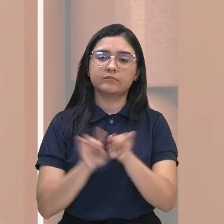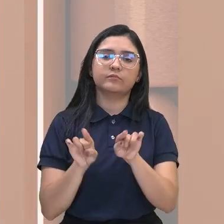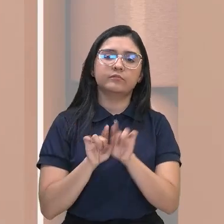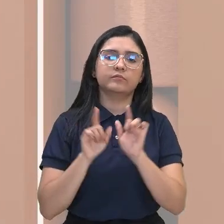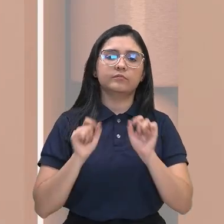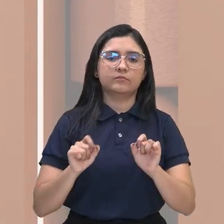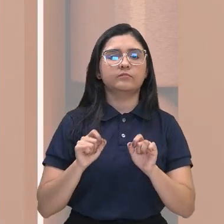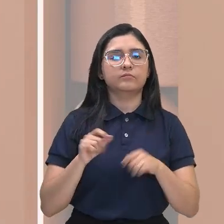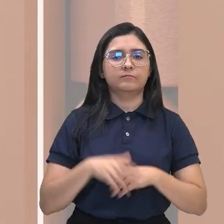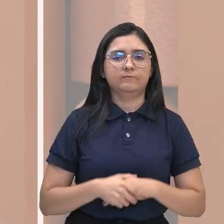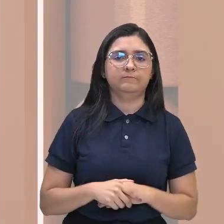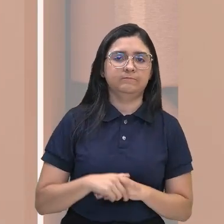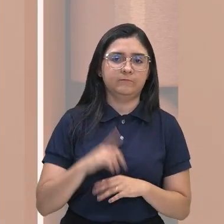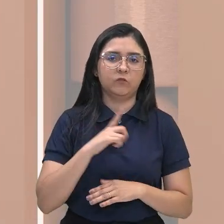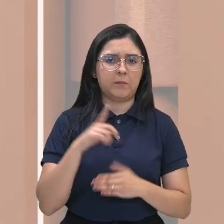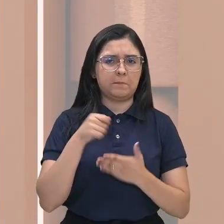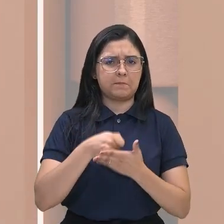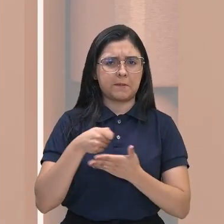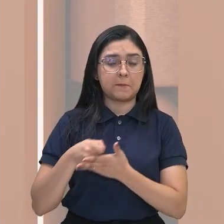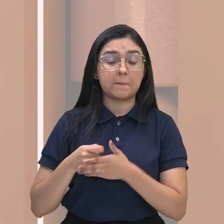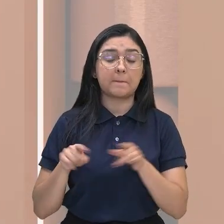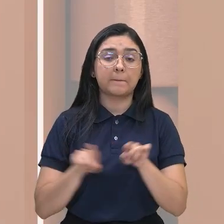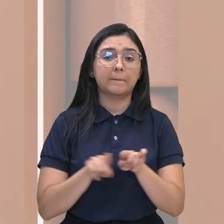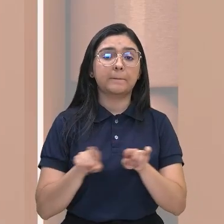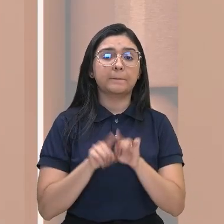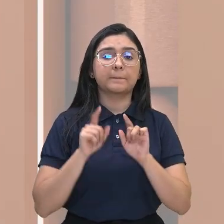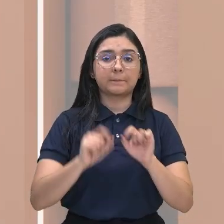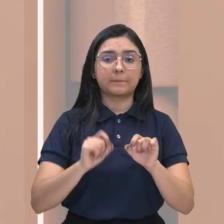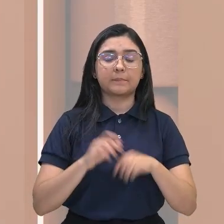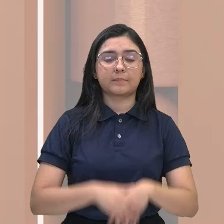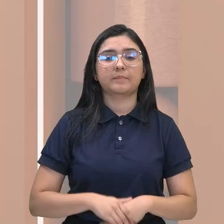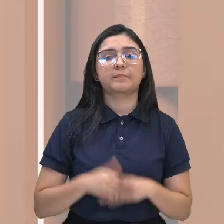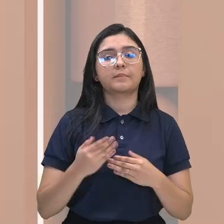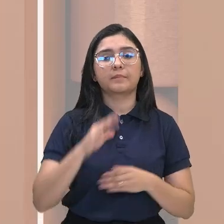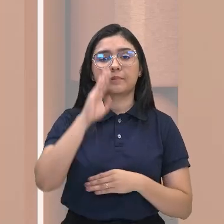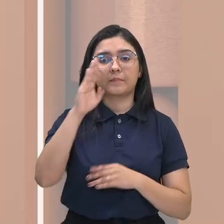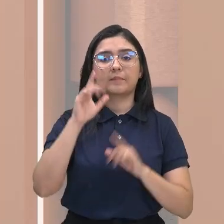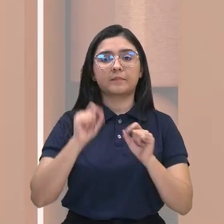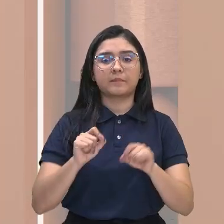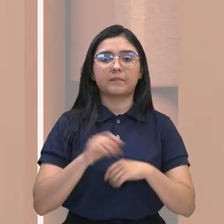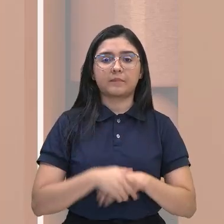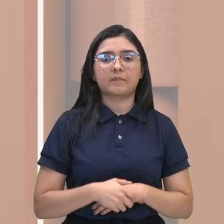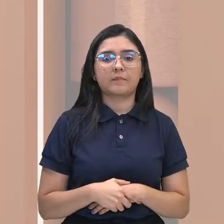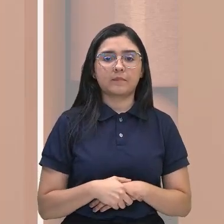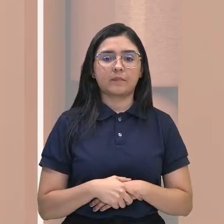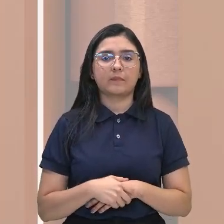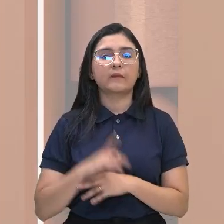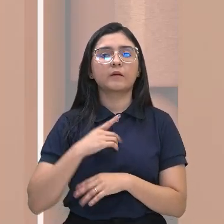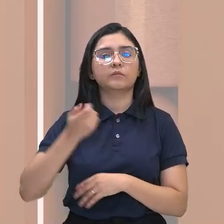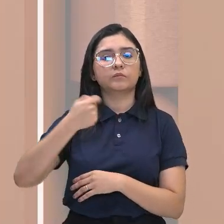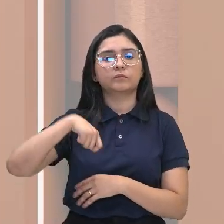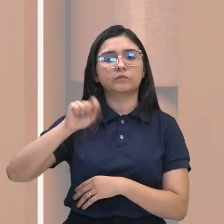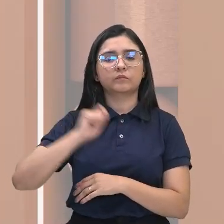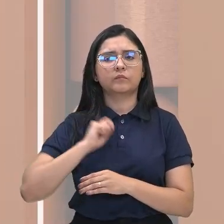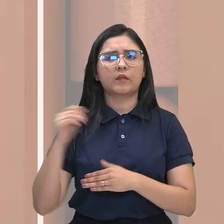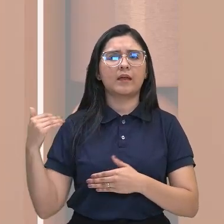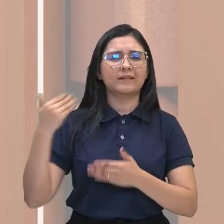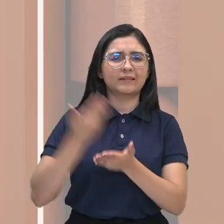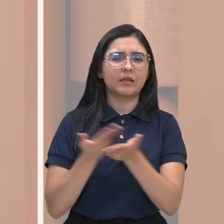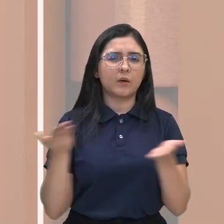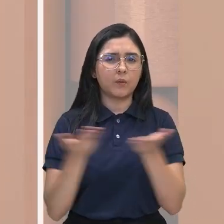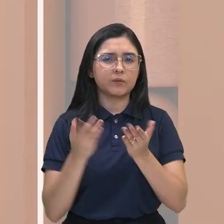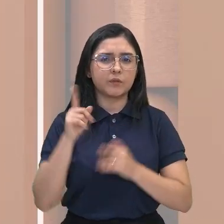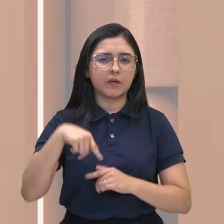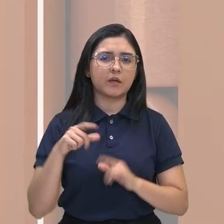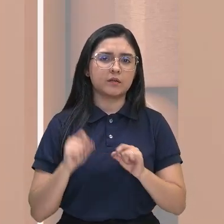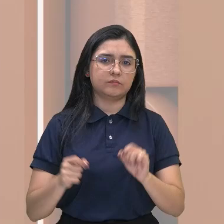forma mais severa. Inclusive, a Inquisição espanhola é considerada nos dias de hoje ainda